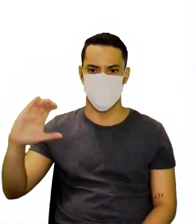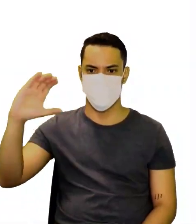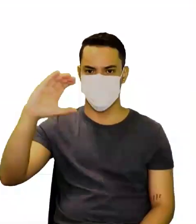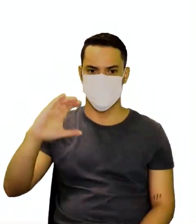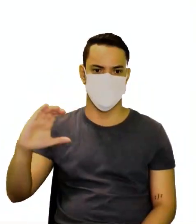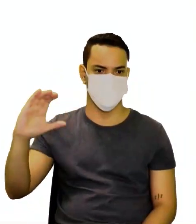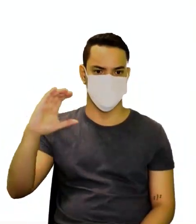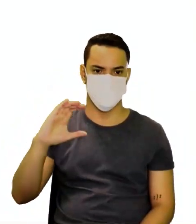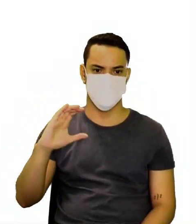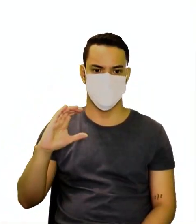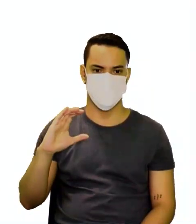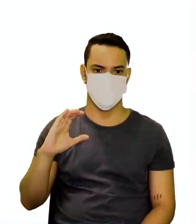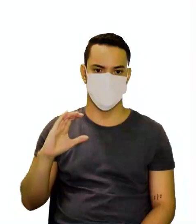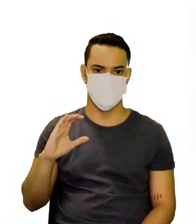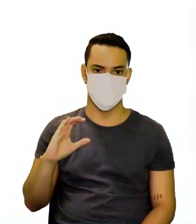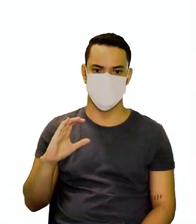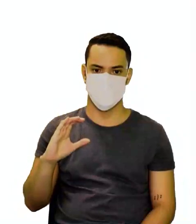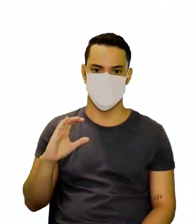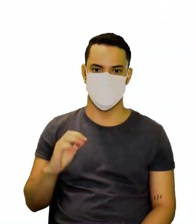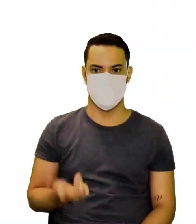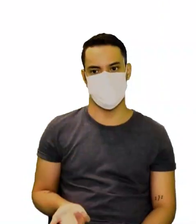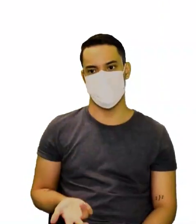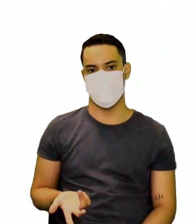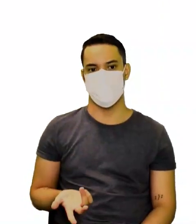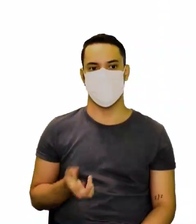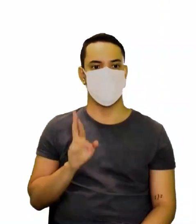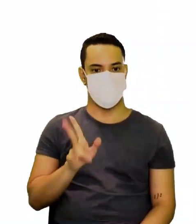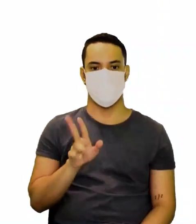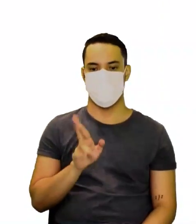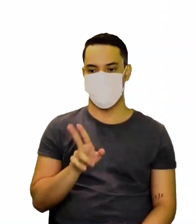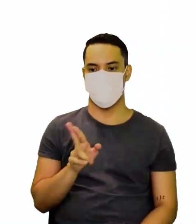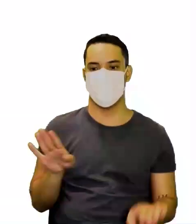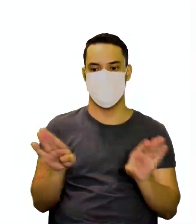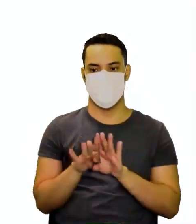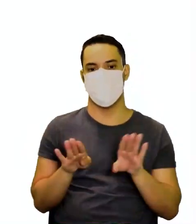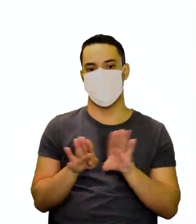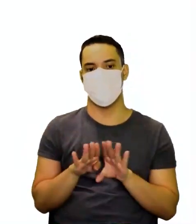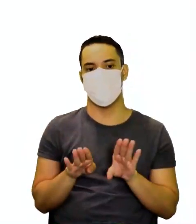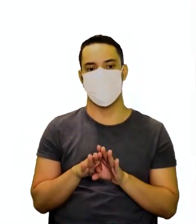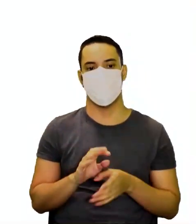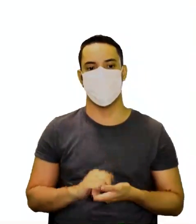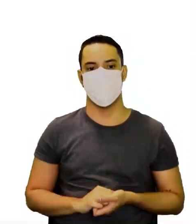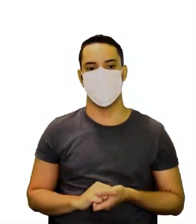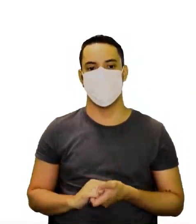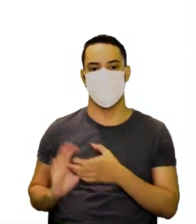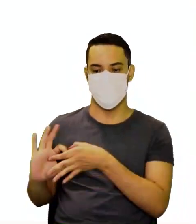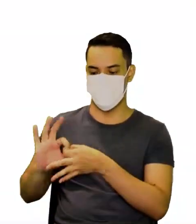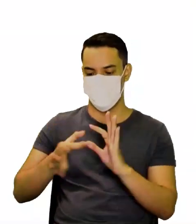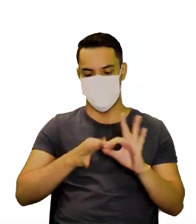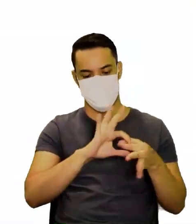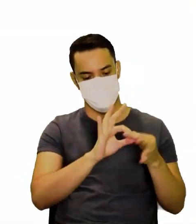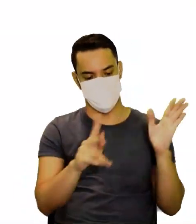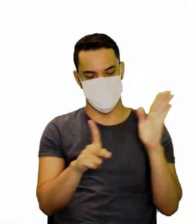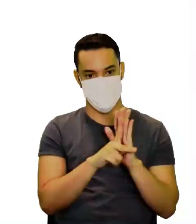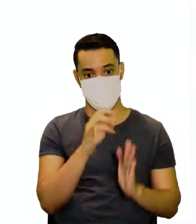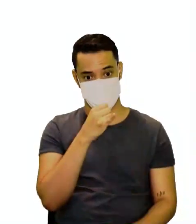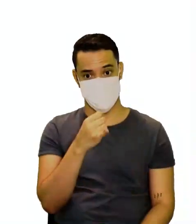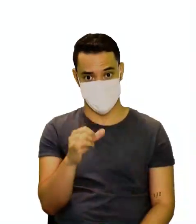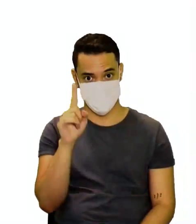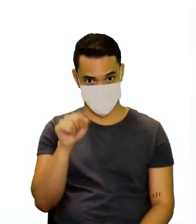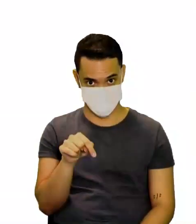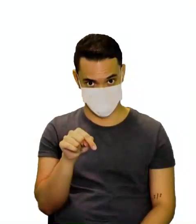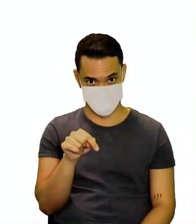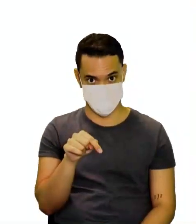Então, carga elétrica, quantidade de carga aí é Coulomb. Corrente elétrica, nós vimos que